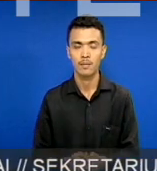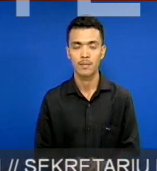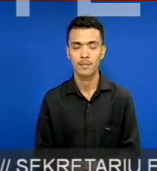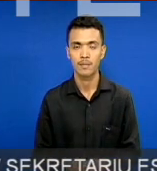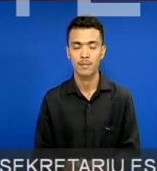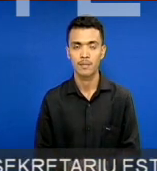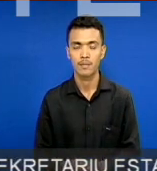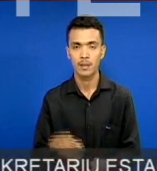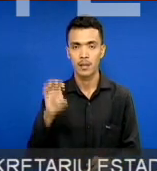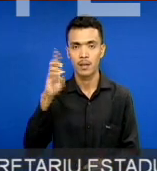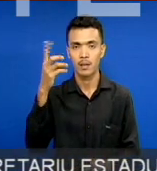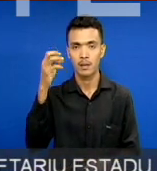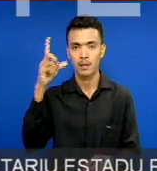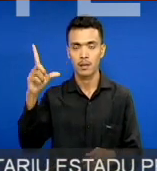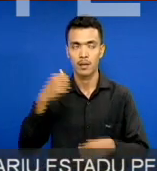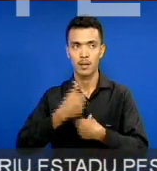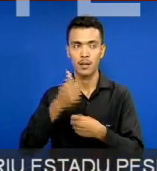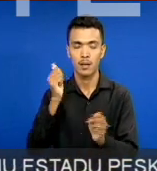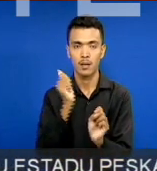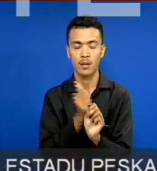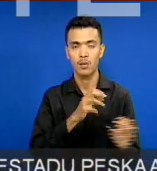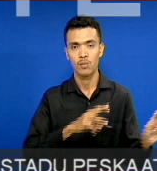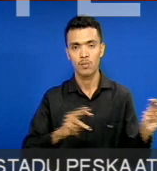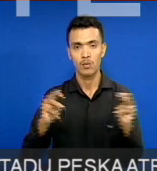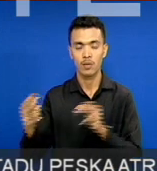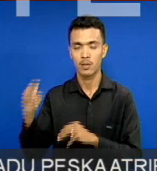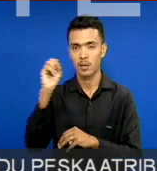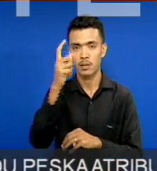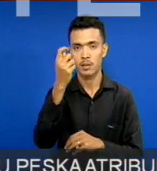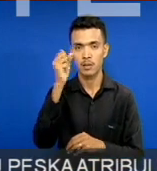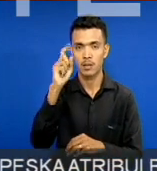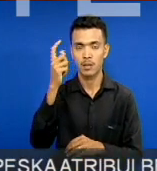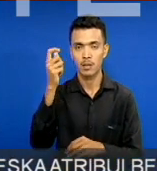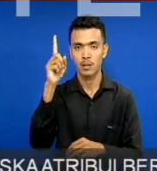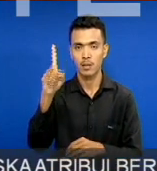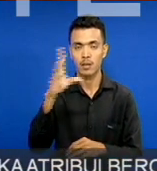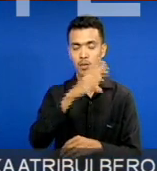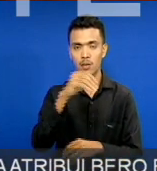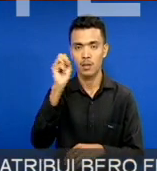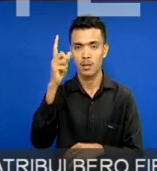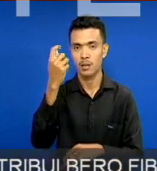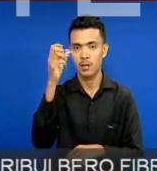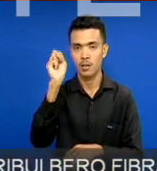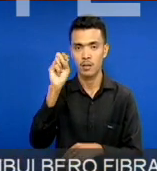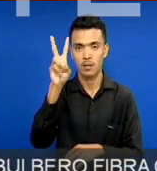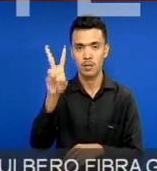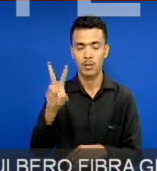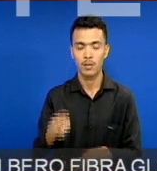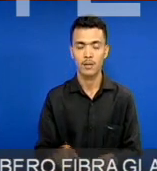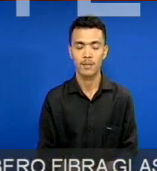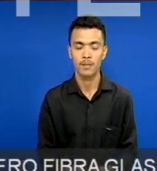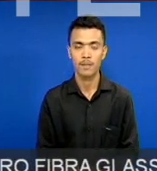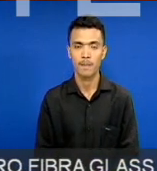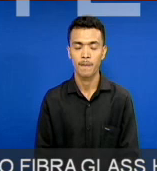maka parte de TLP, halo transformação, STS1 ba STS2. Também ouvintes no telespectadores e também acompanhe a